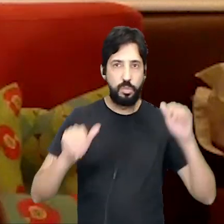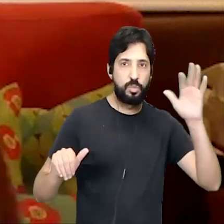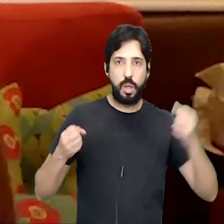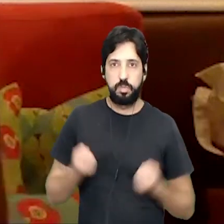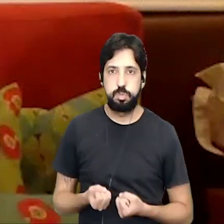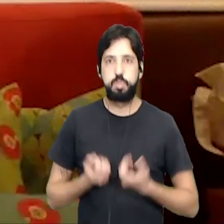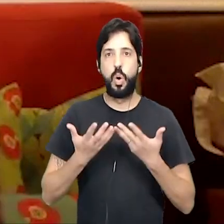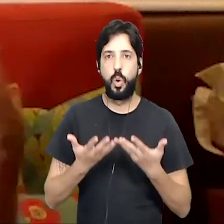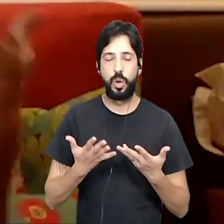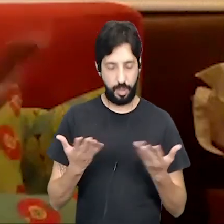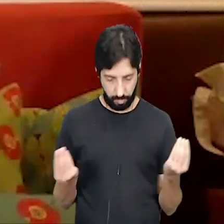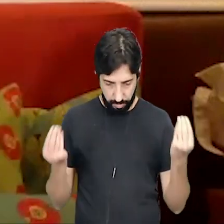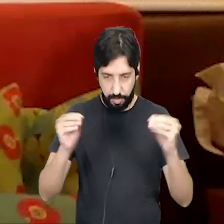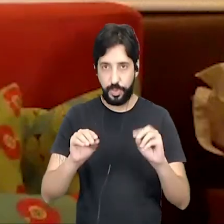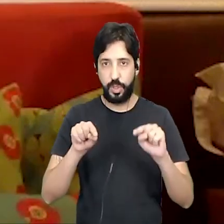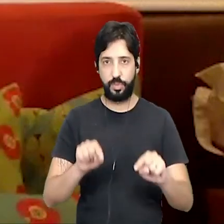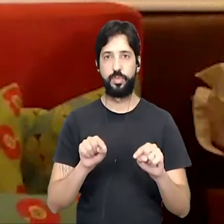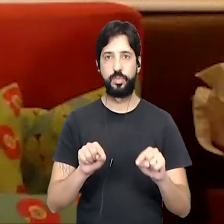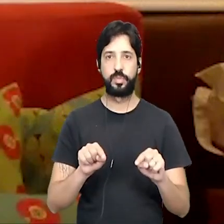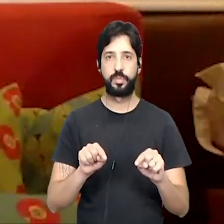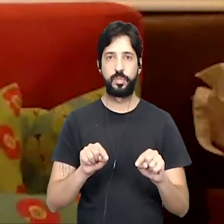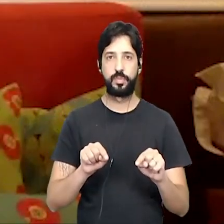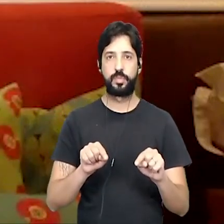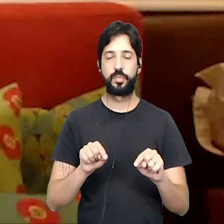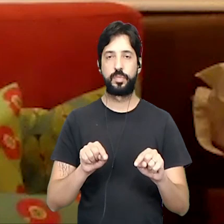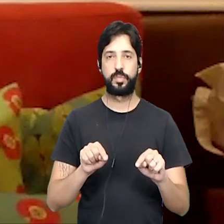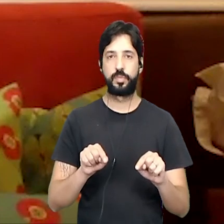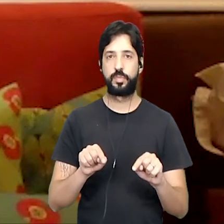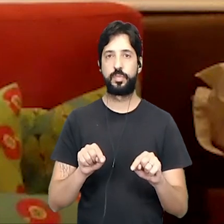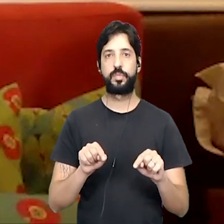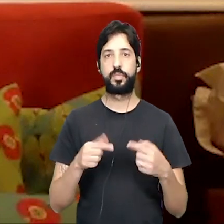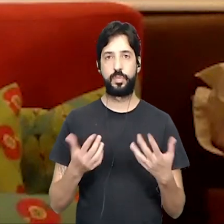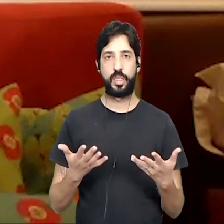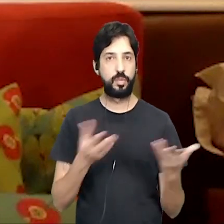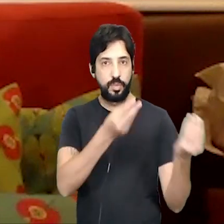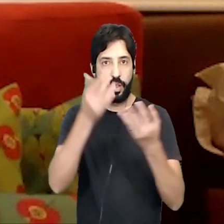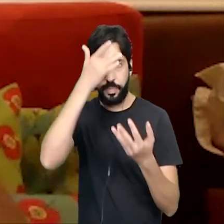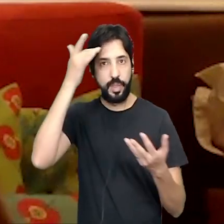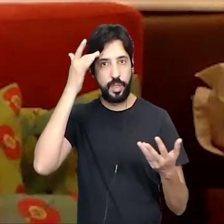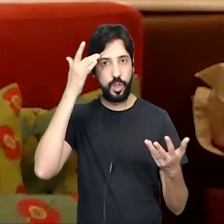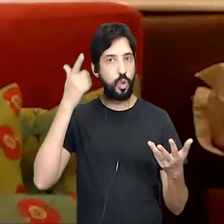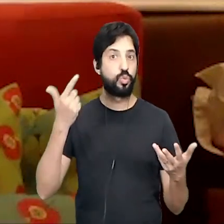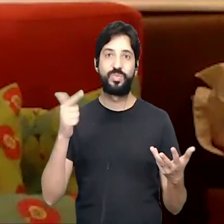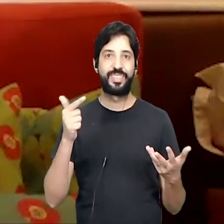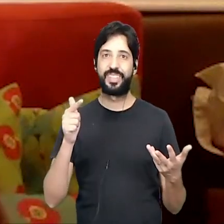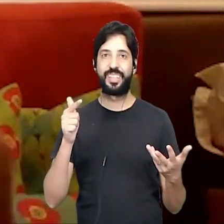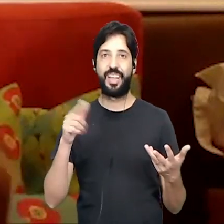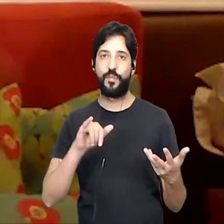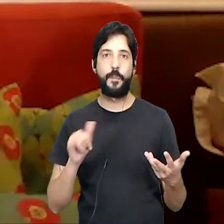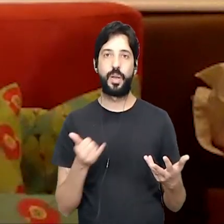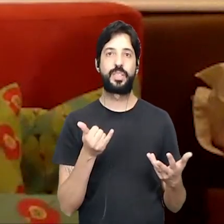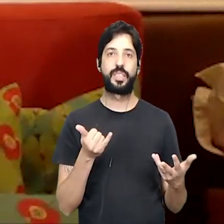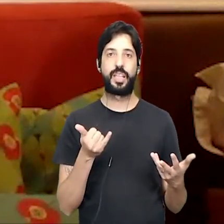partir dessas evocações, né? Que a gente está trazendo aqui, que muita